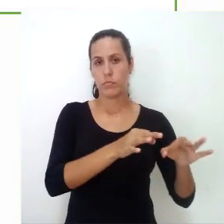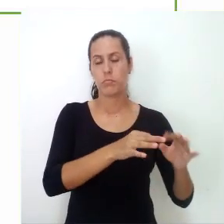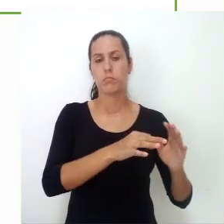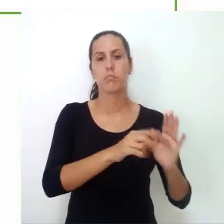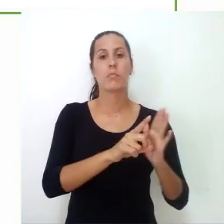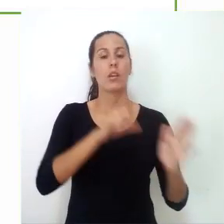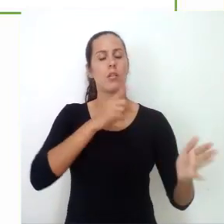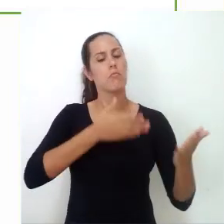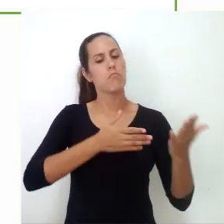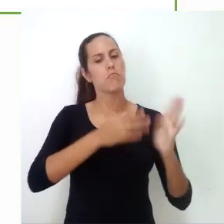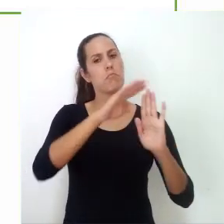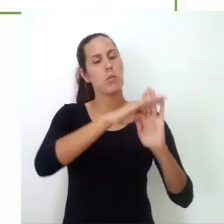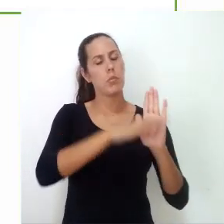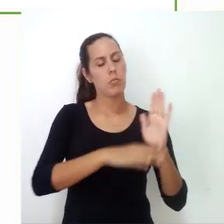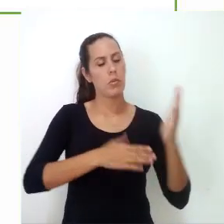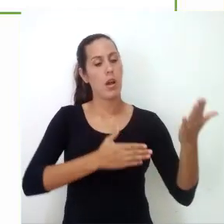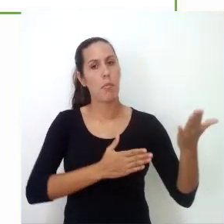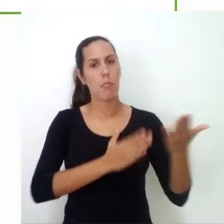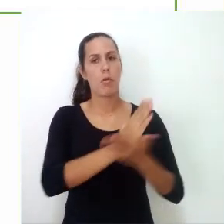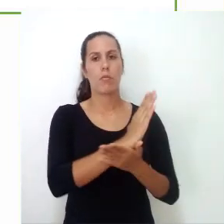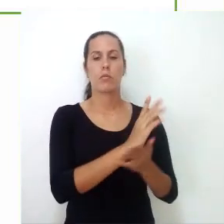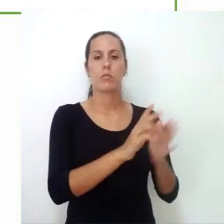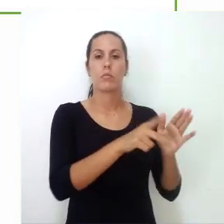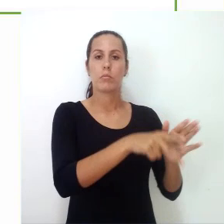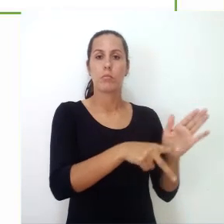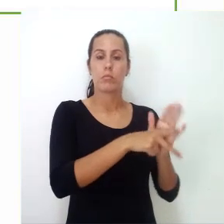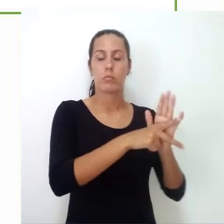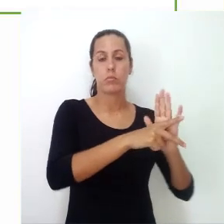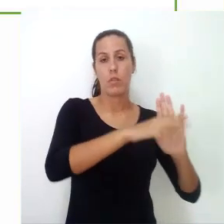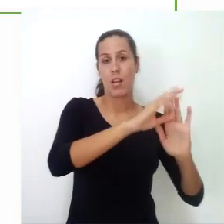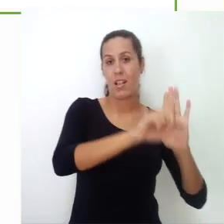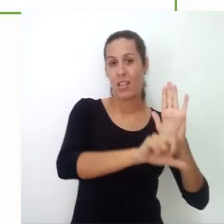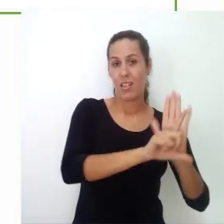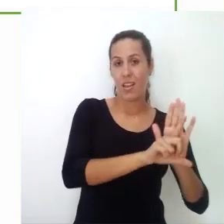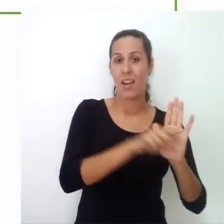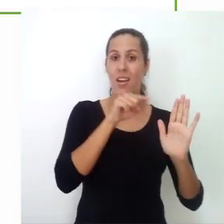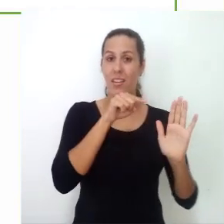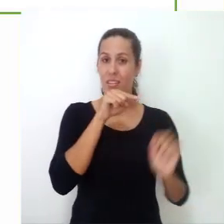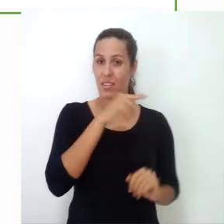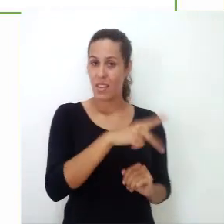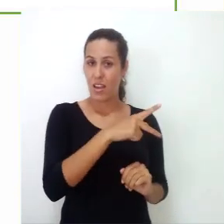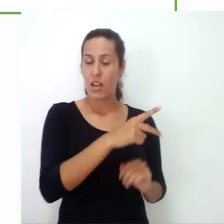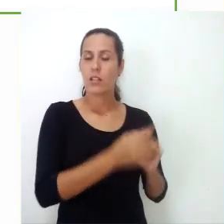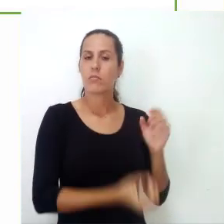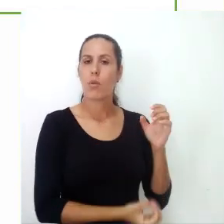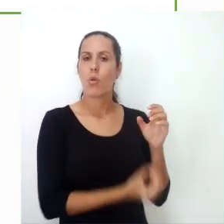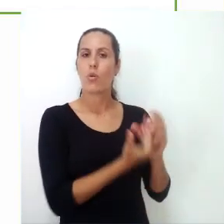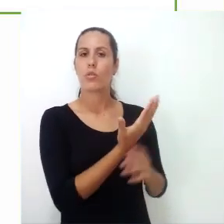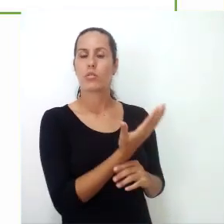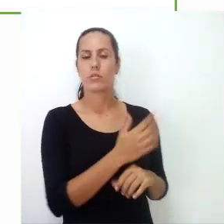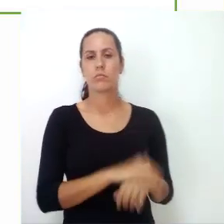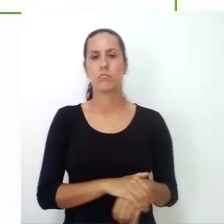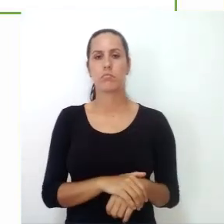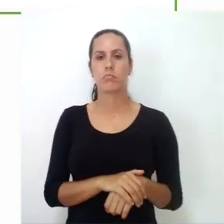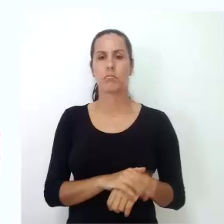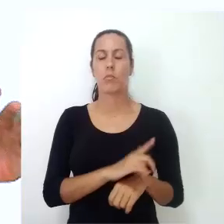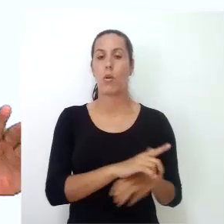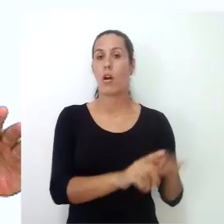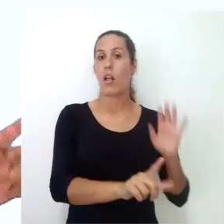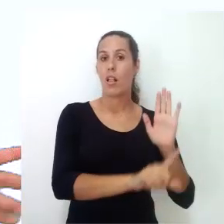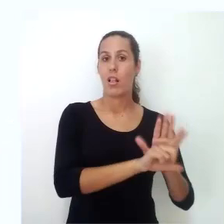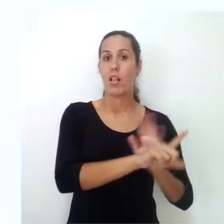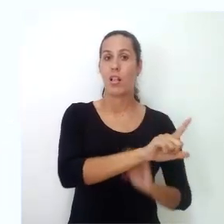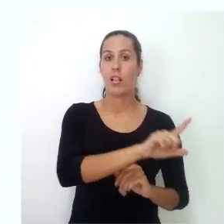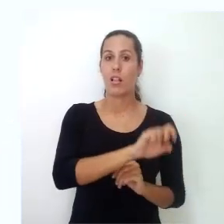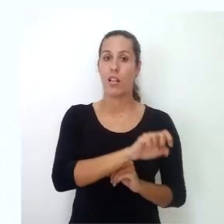definido, aprovado pela lei, ou que nela tem sua origem, concurso legal, seja só,